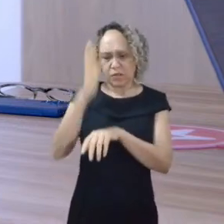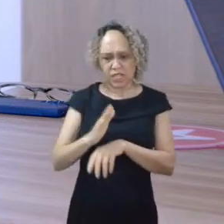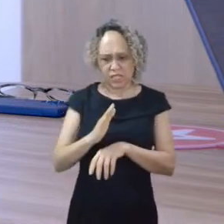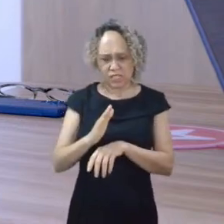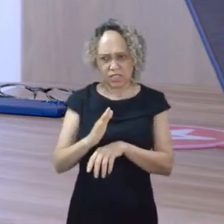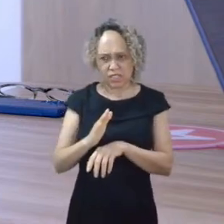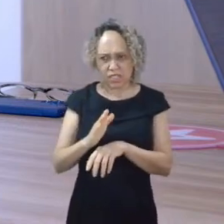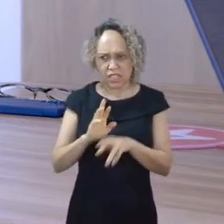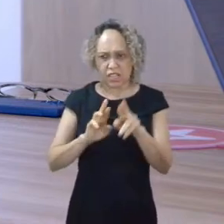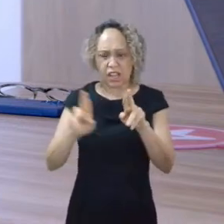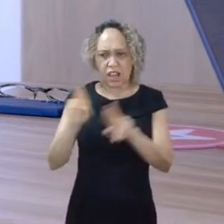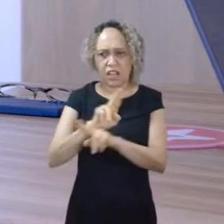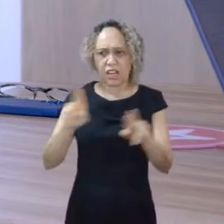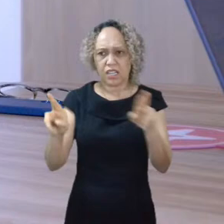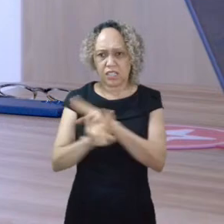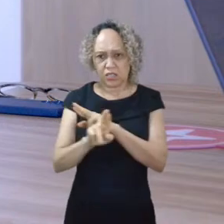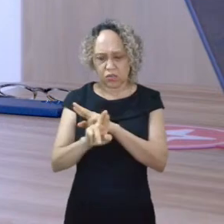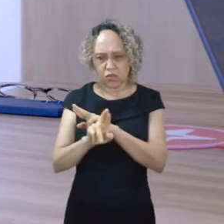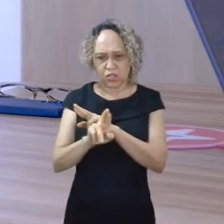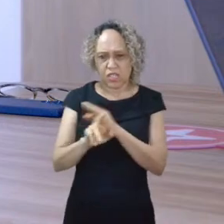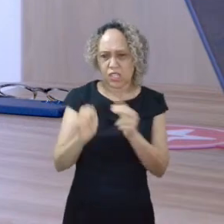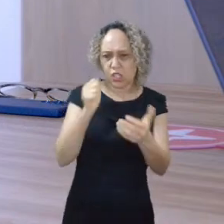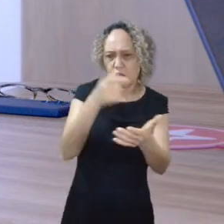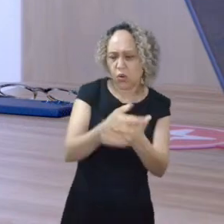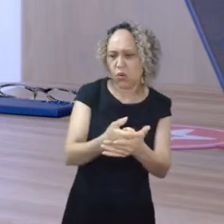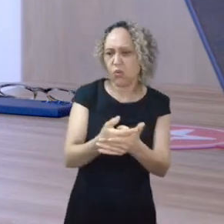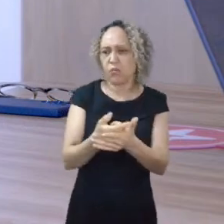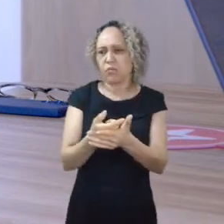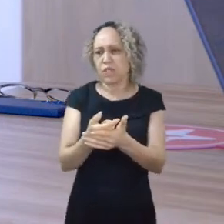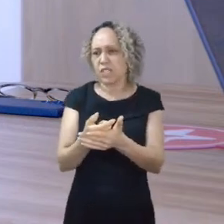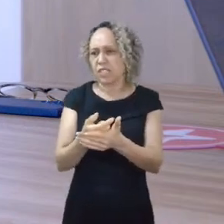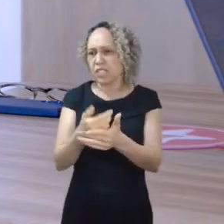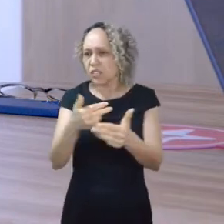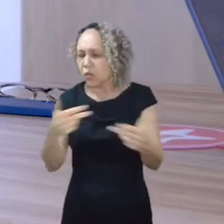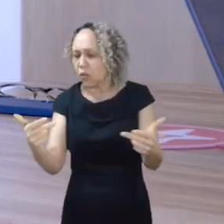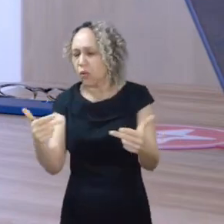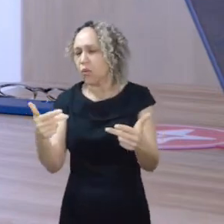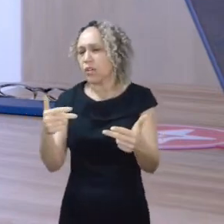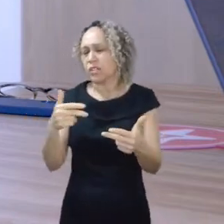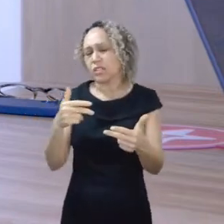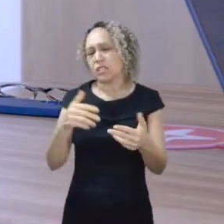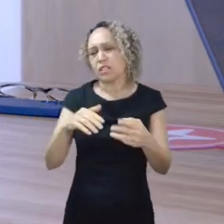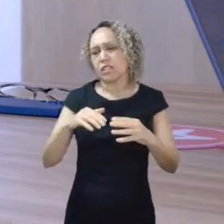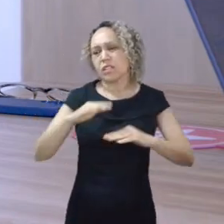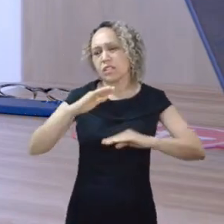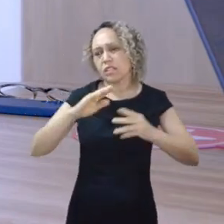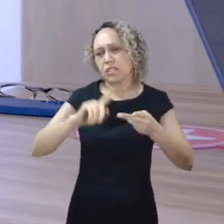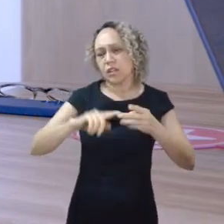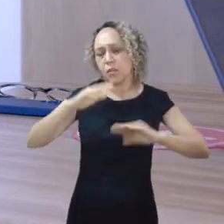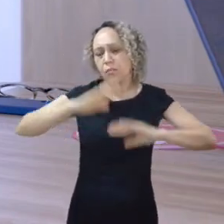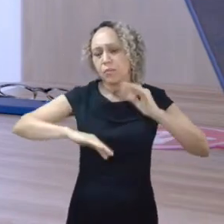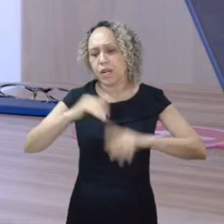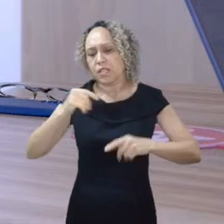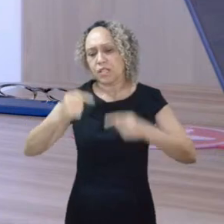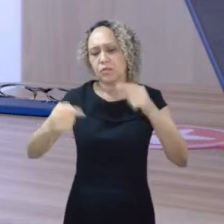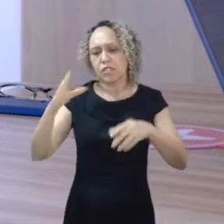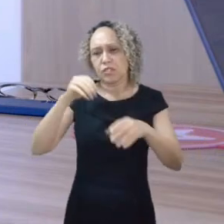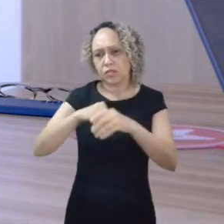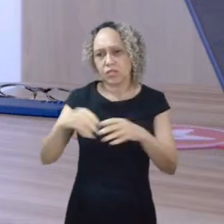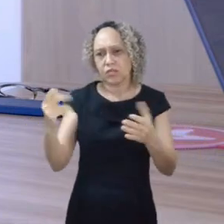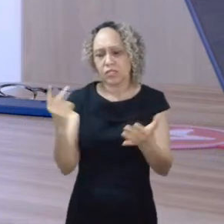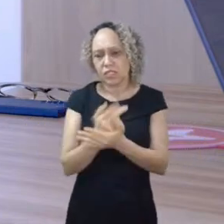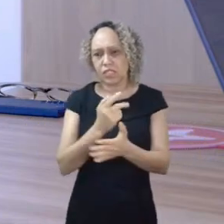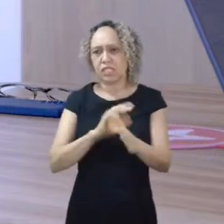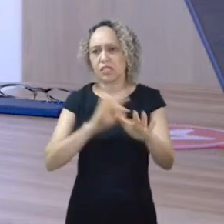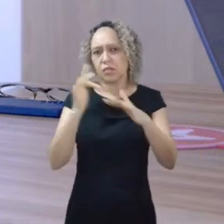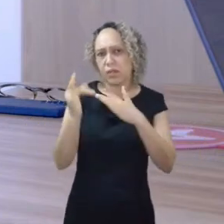nessas plataformas digitais, a maior parte das práticas políticas eleitorais se dão nessas plataformas. É só você analisar o volume de recursos